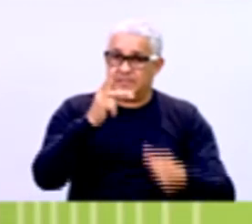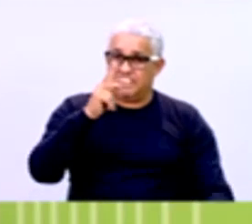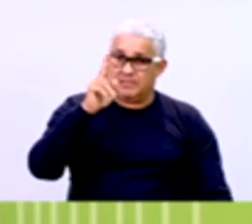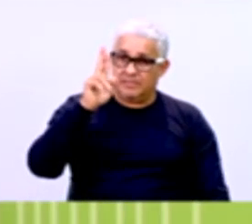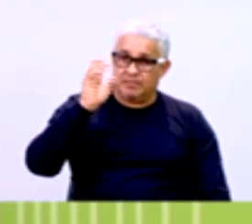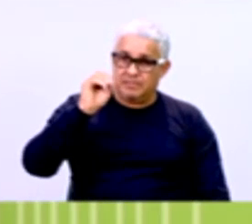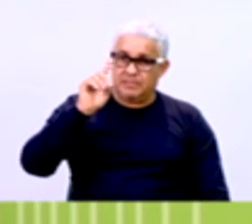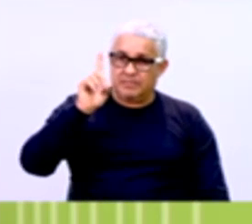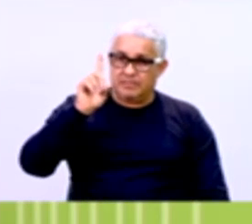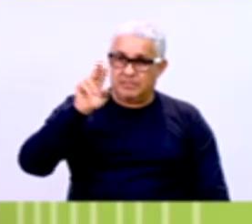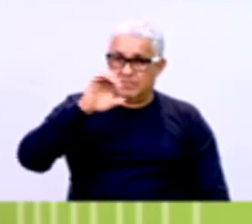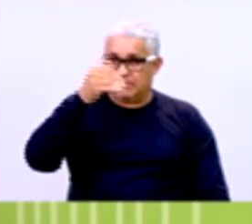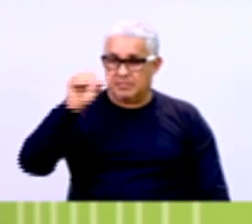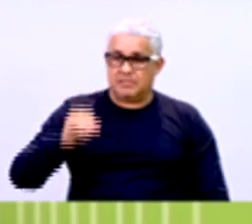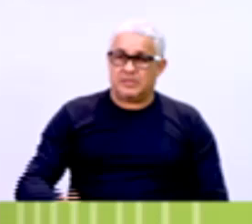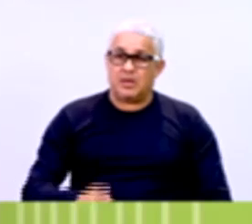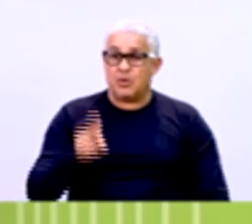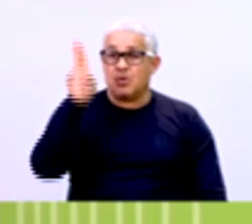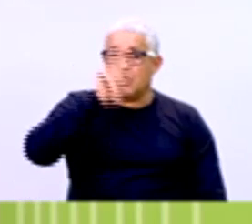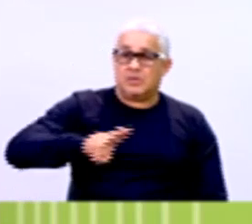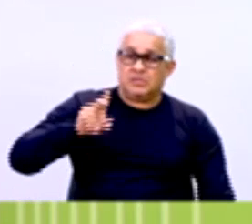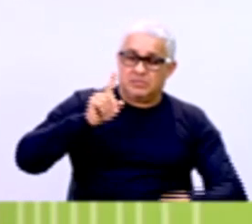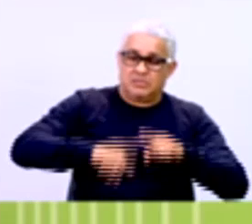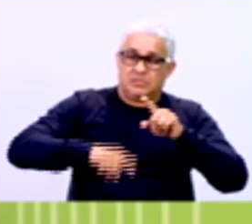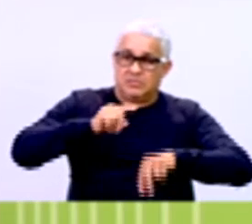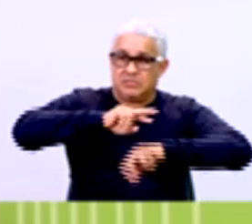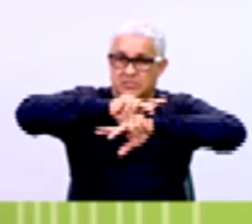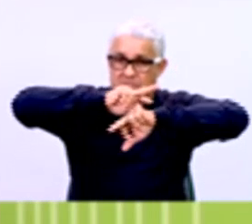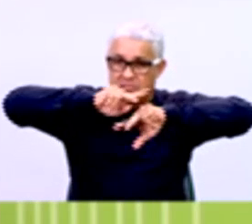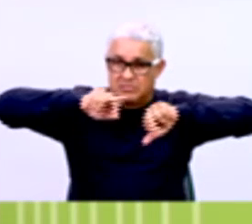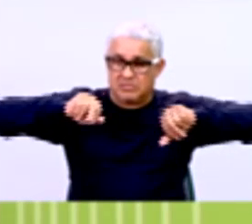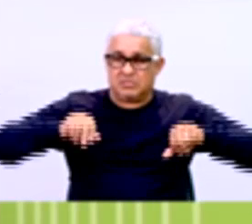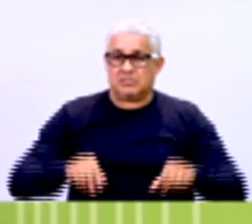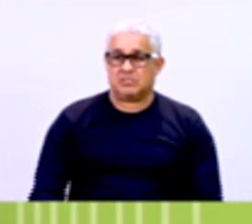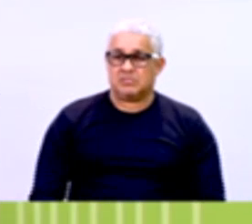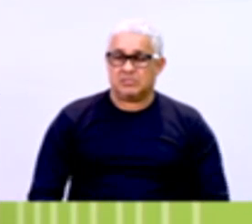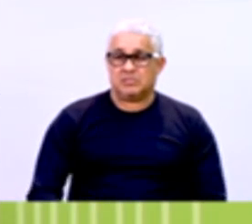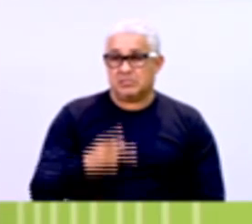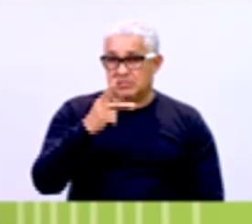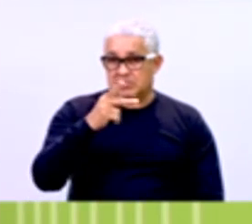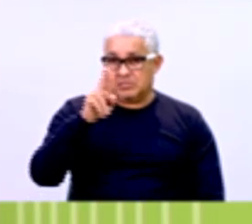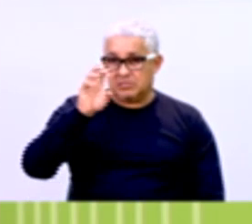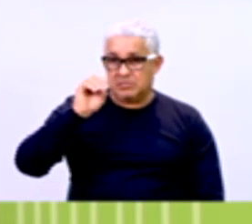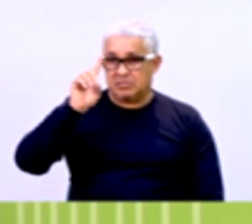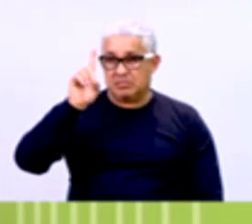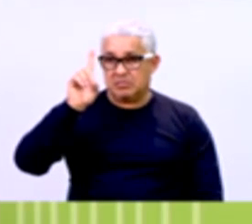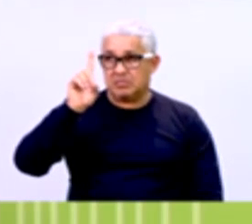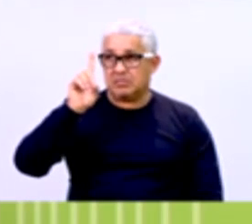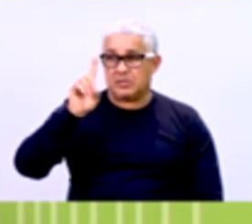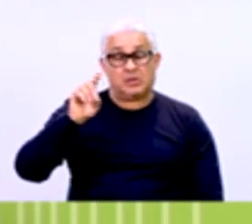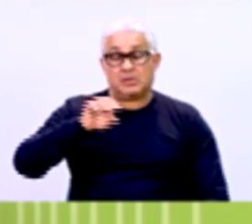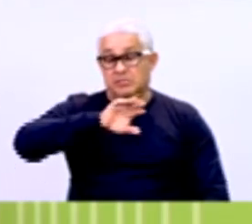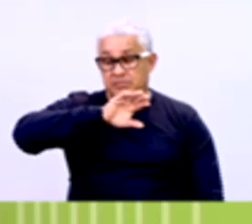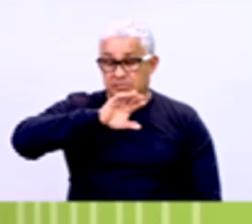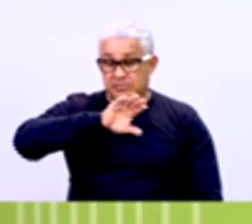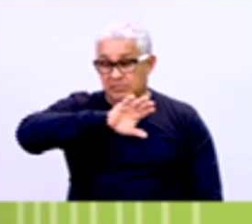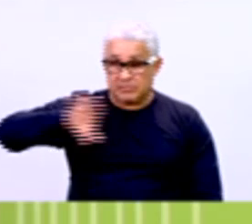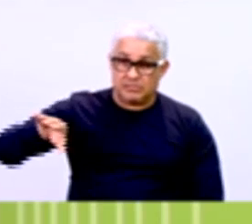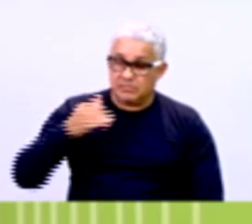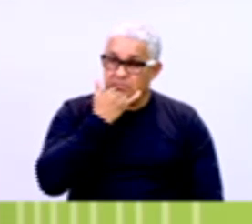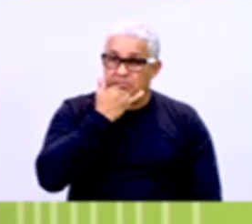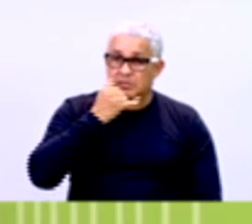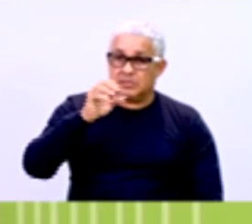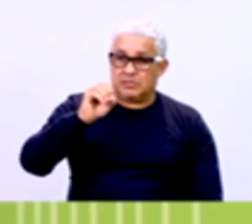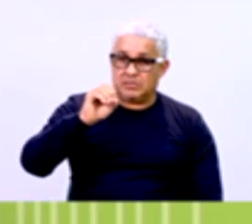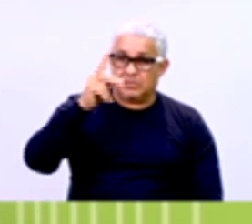A utilização da matéria-prima. Na etapa de produção, na etapa de operação,